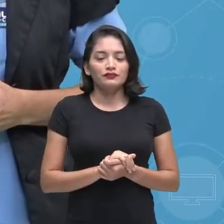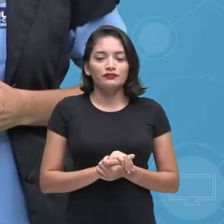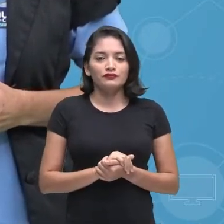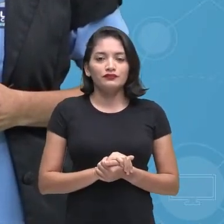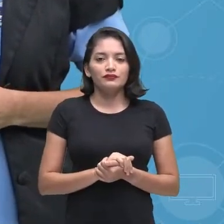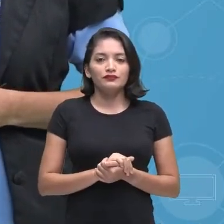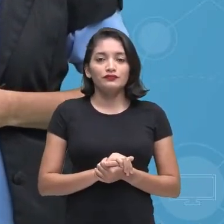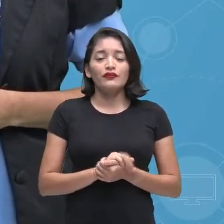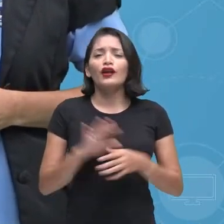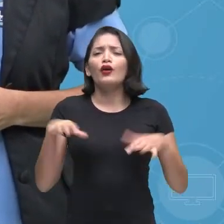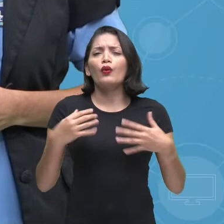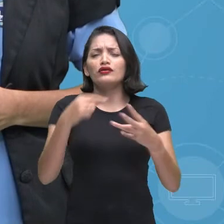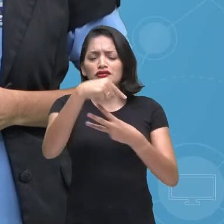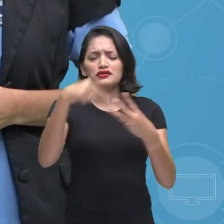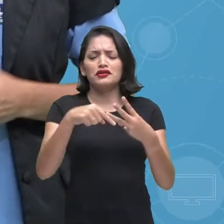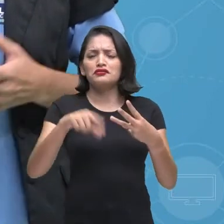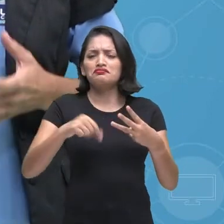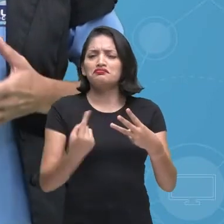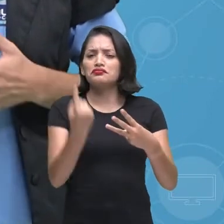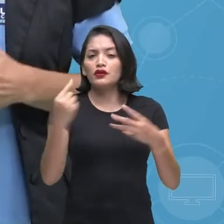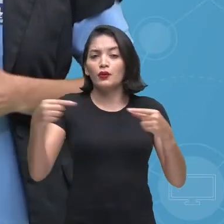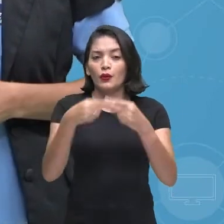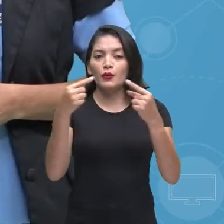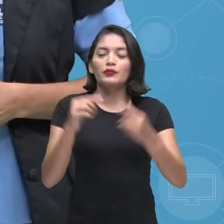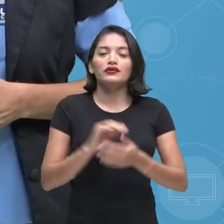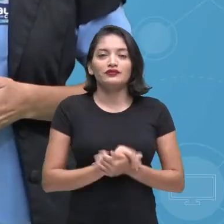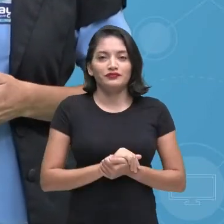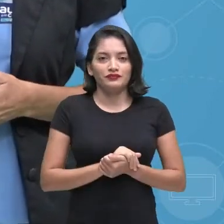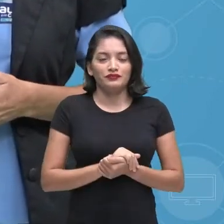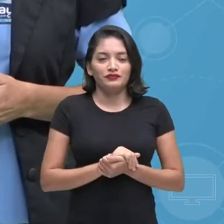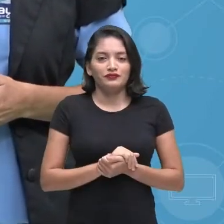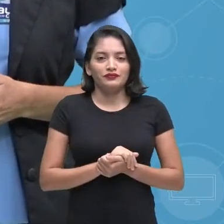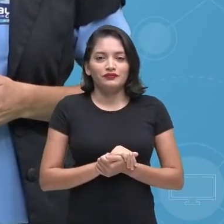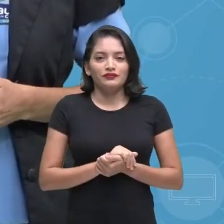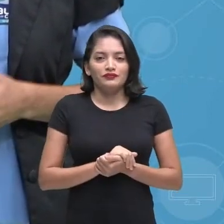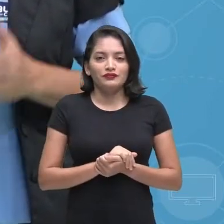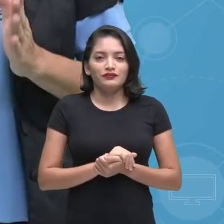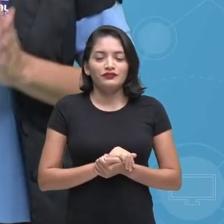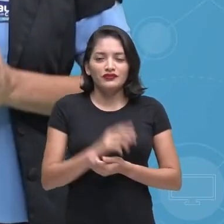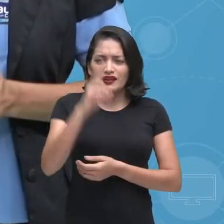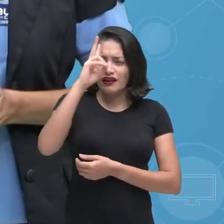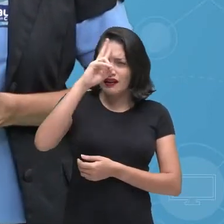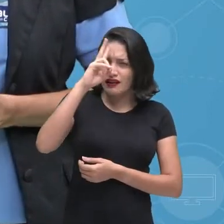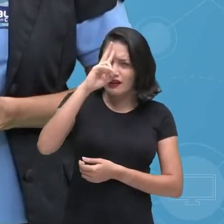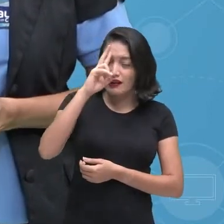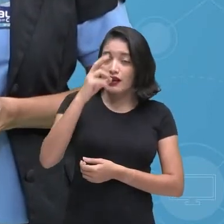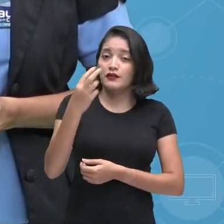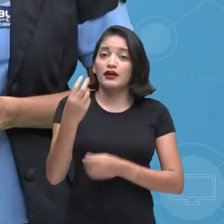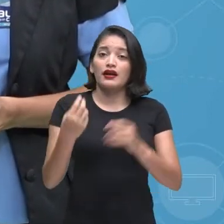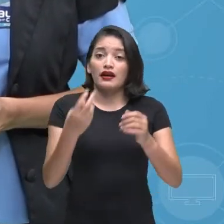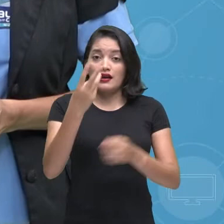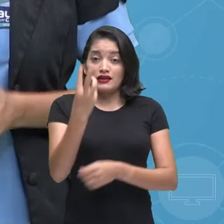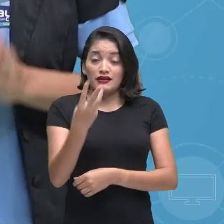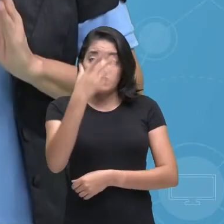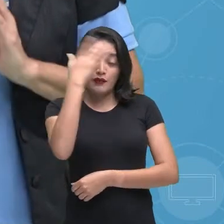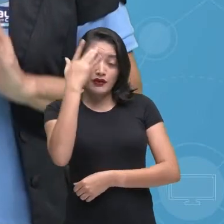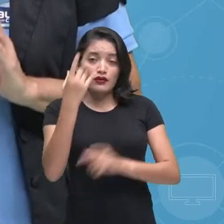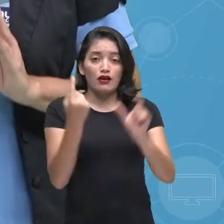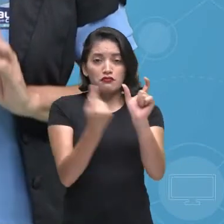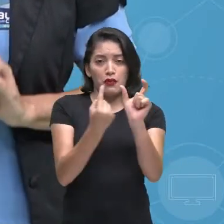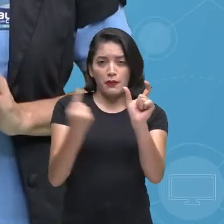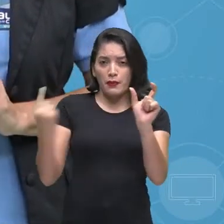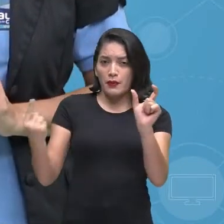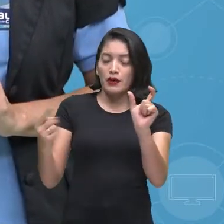isolar people Once we are Brasil lembre-se e na terceira pessoa do plural